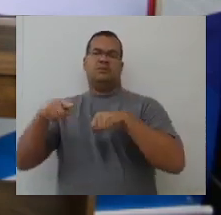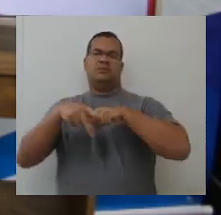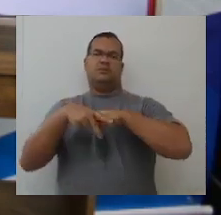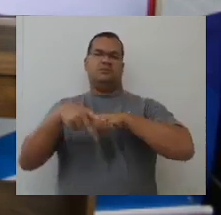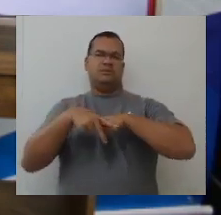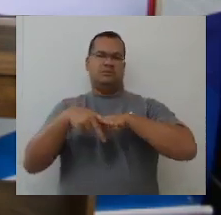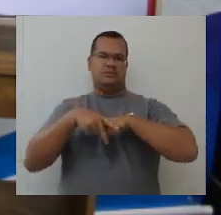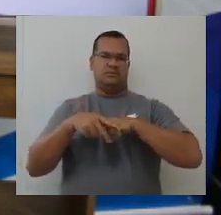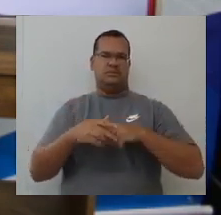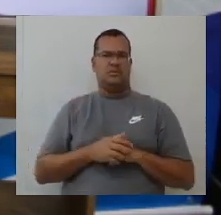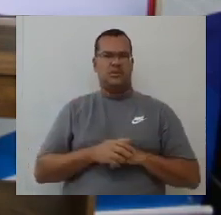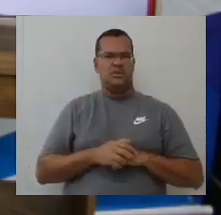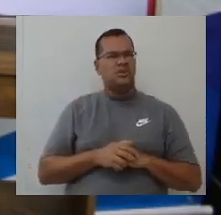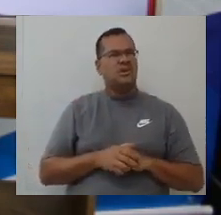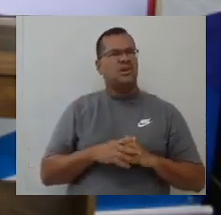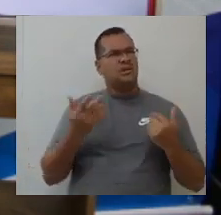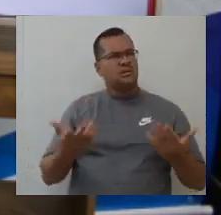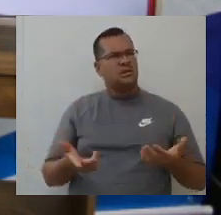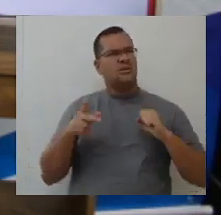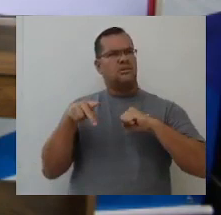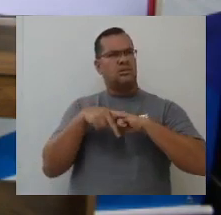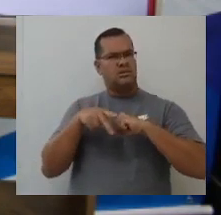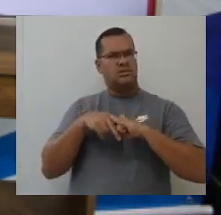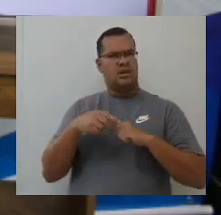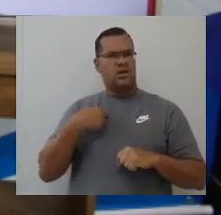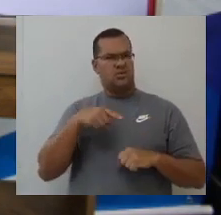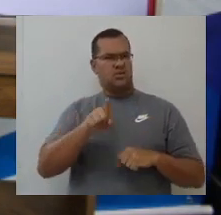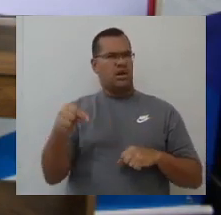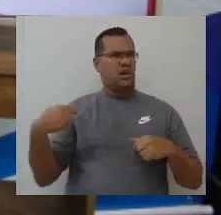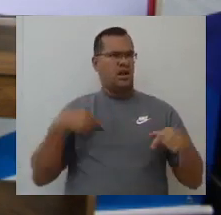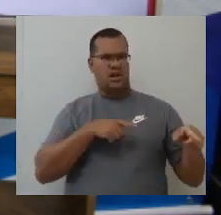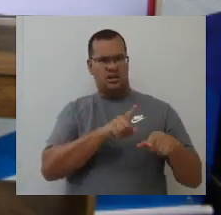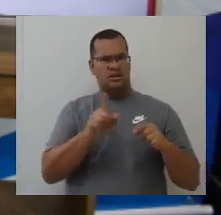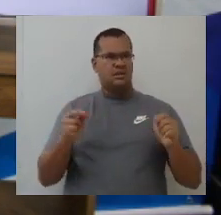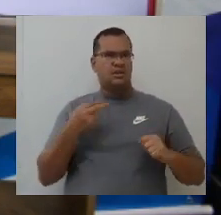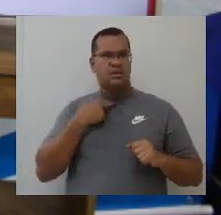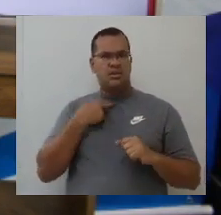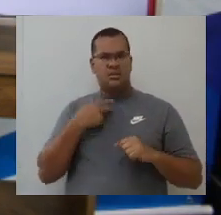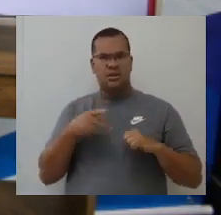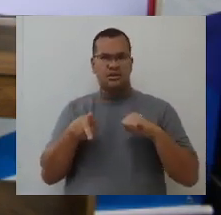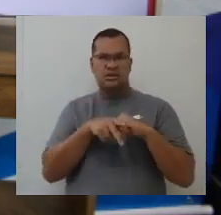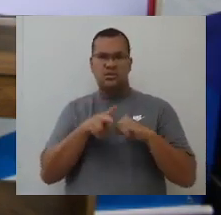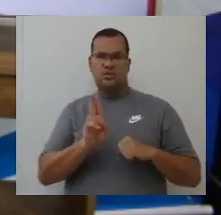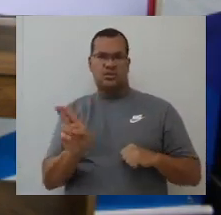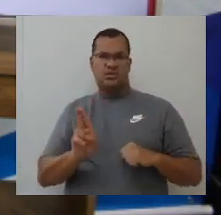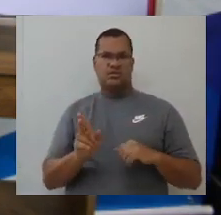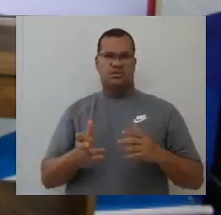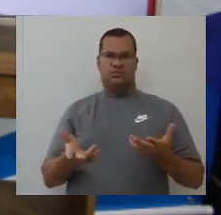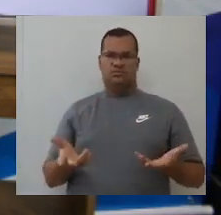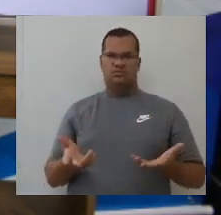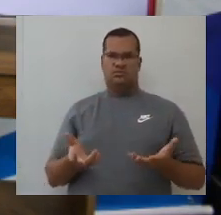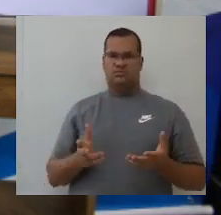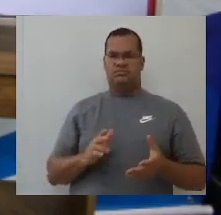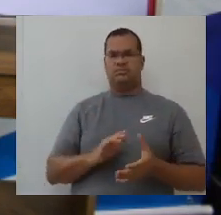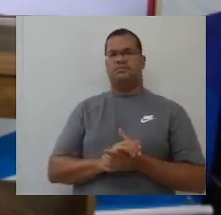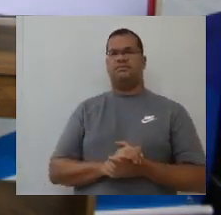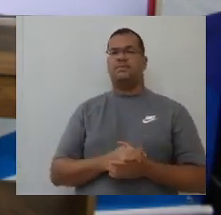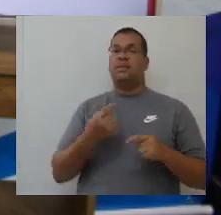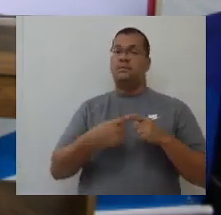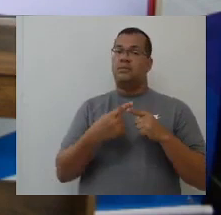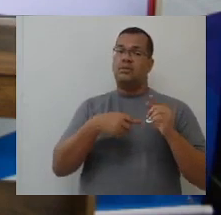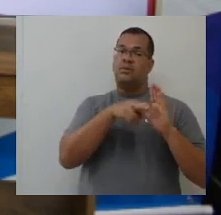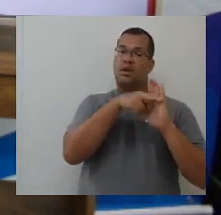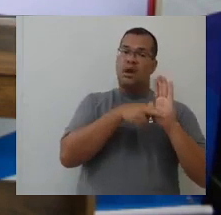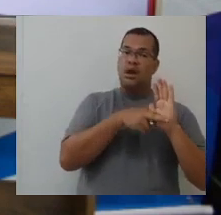pessoal. Rafael, tem que ser pronome pessoal, tem que ser eu, tu, ele, ela, nós, vós, eles, elas. Não pode ser o nome próprio, não. Não pode ser o nome próprio. E aí é uma regra